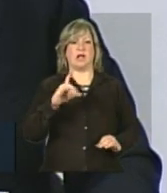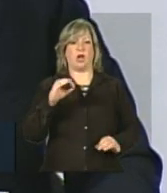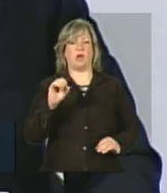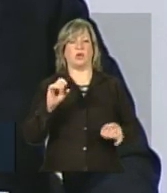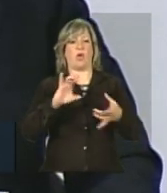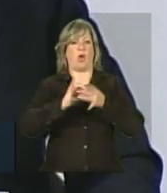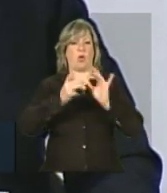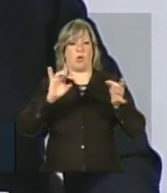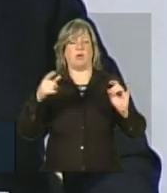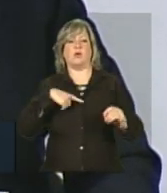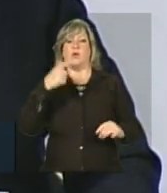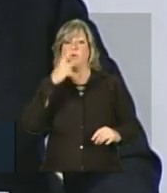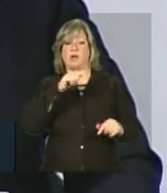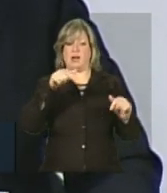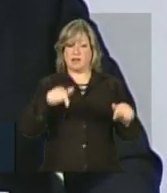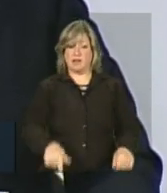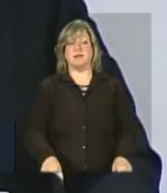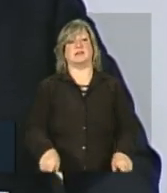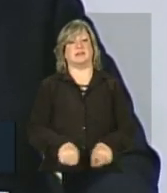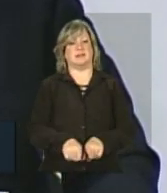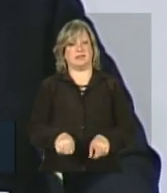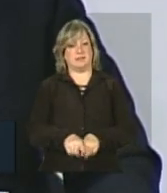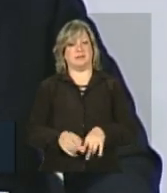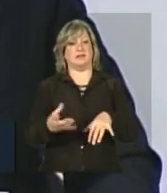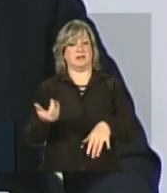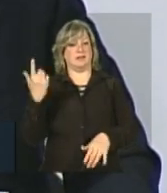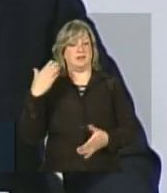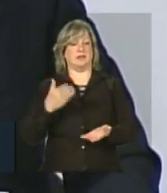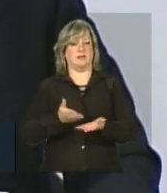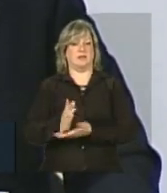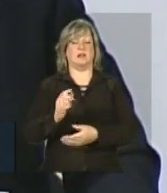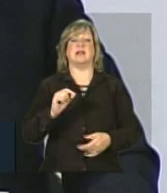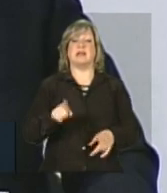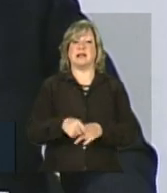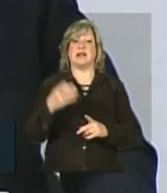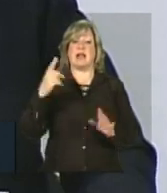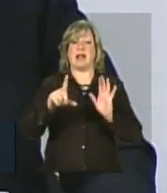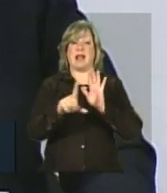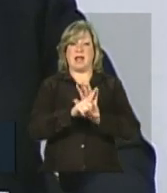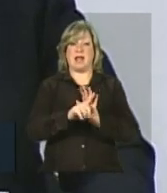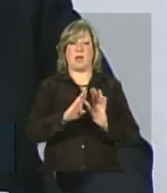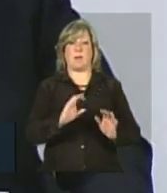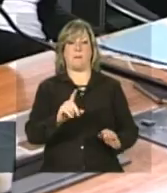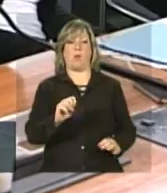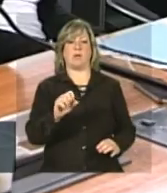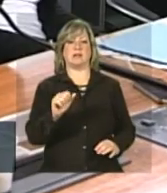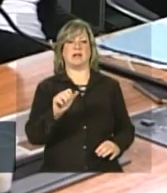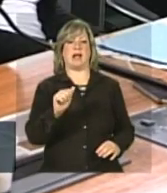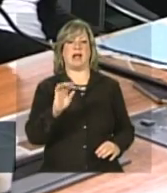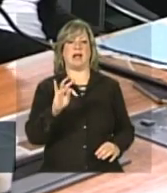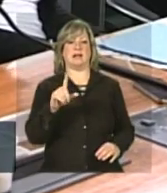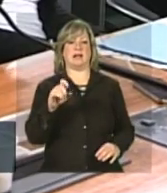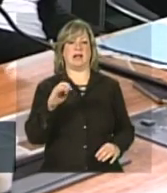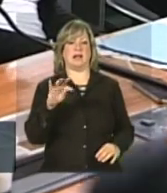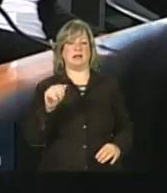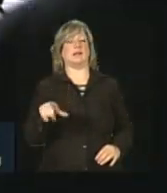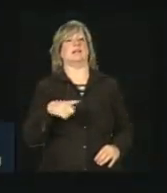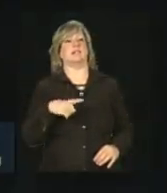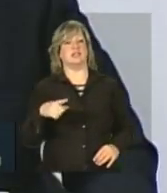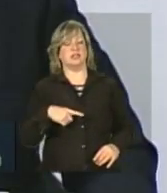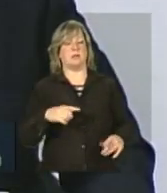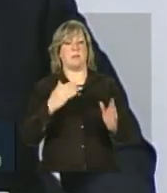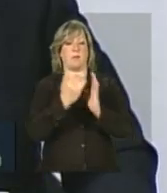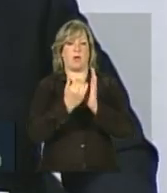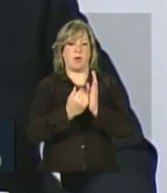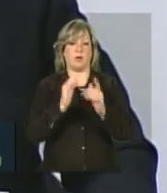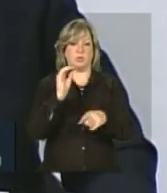legislação aprovada aqui nessa casa. Nós temos a lei do Bolsa Atleta, que criou um programa de apoio direto aos atletas brasileiros. E o Brasil